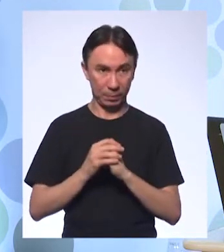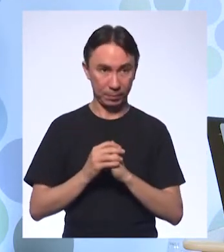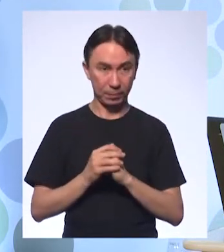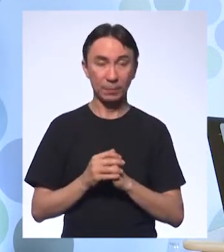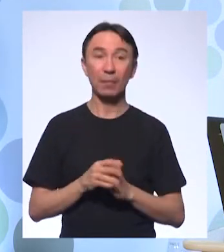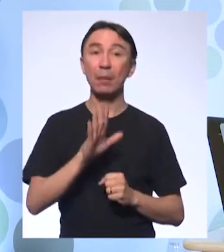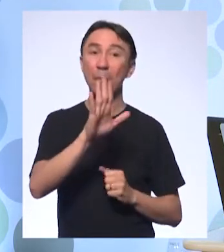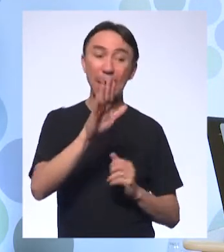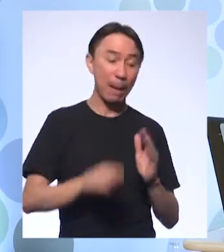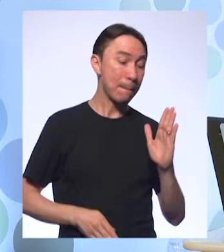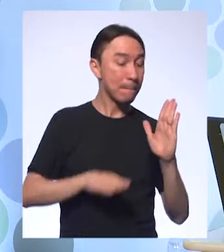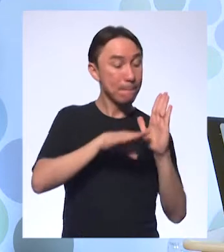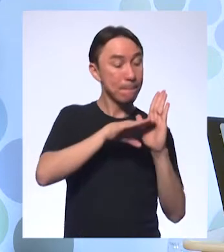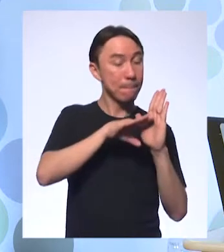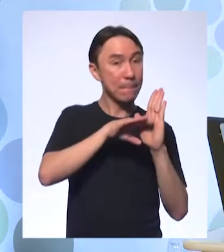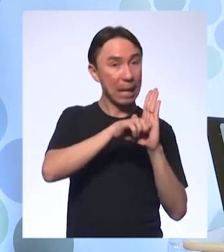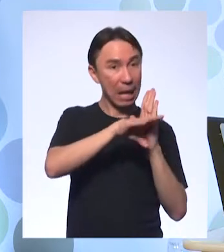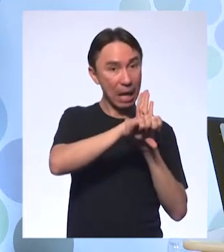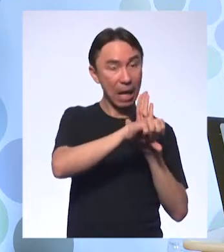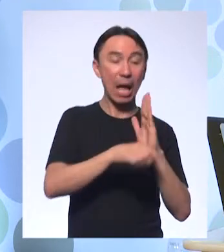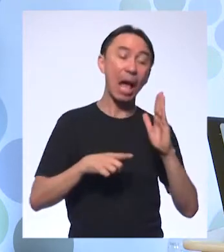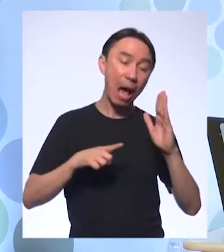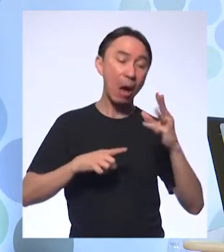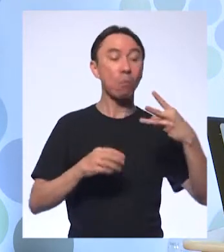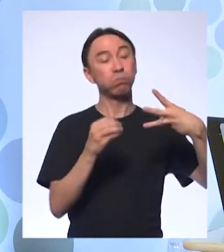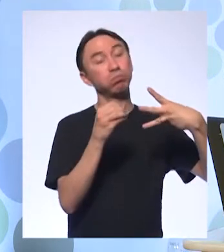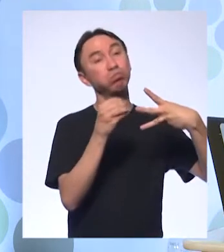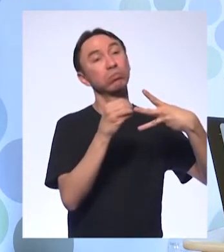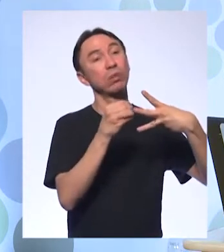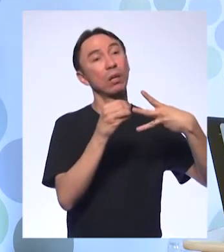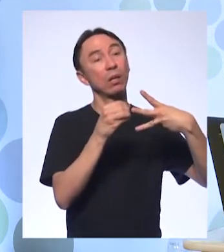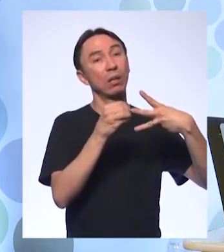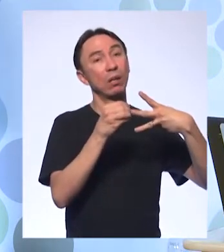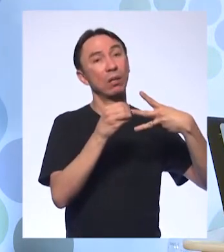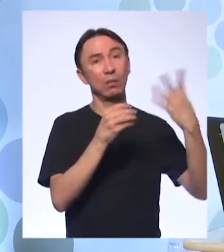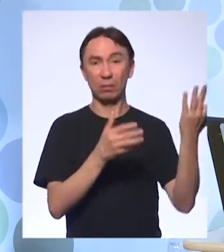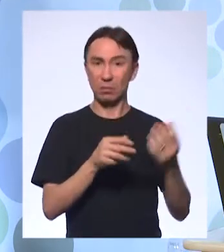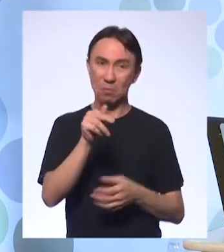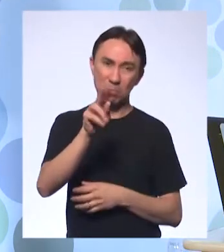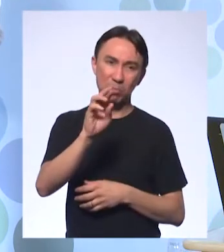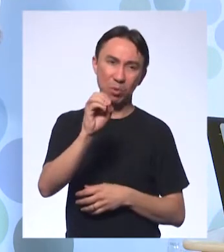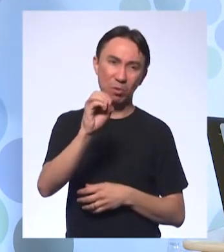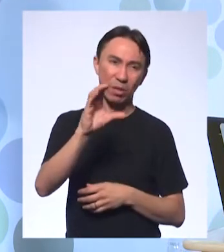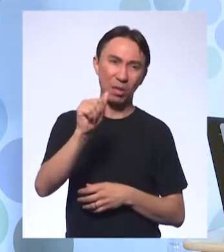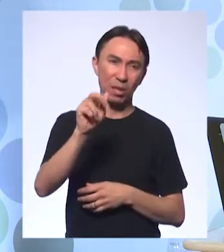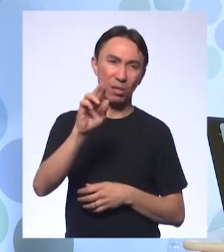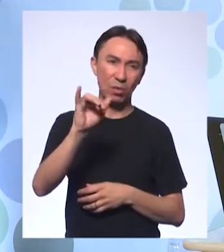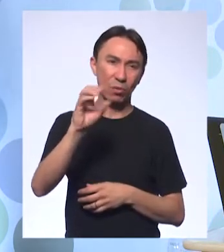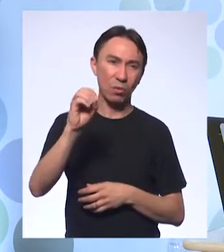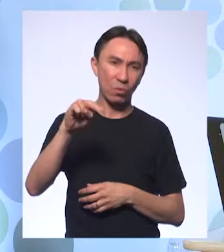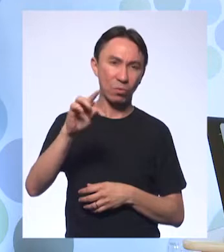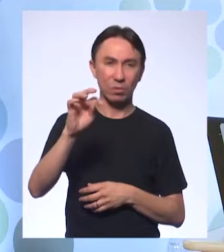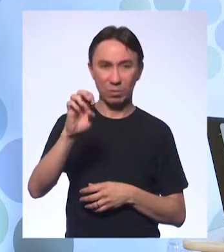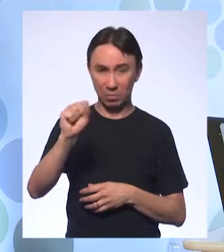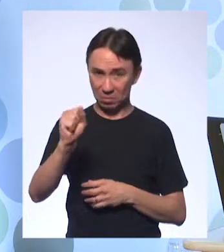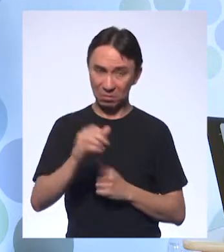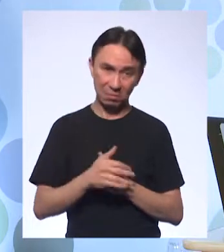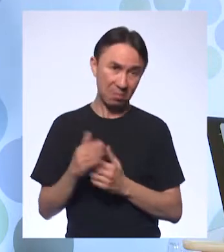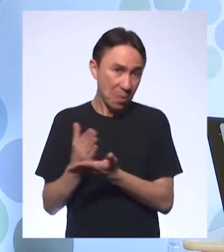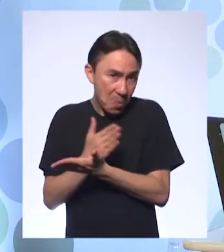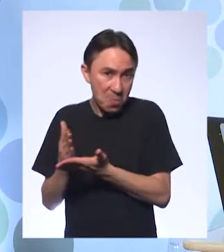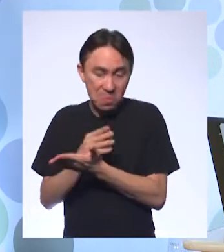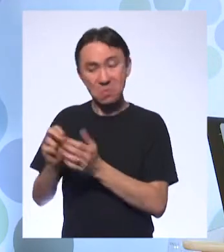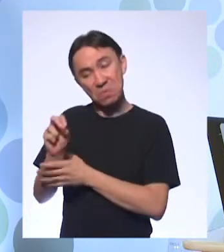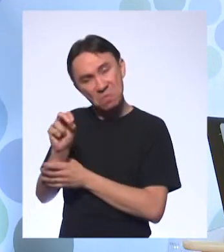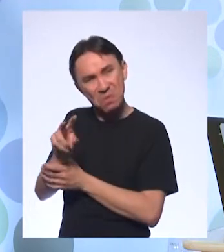célula procarionte, que ela vai ser até 100 vezes maior que um vírus. É lógico que vai depender de vírus e de bactéria. Vai ter vírus muito grande, vai ter bactéria